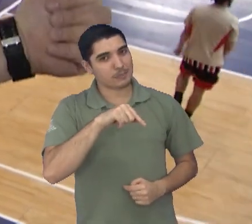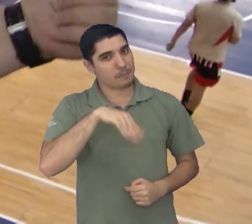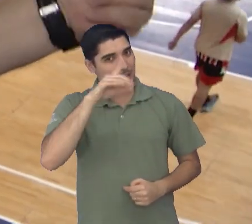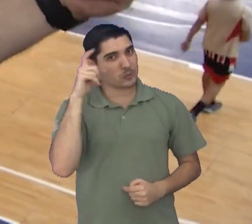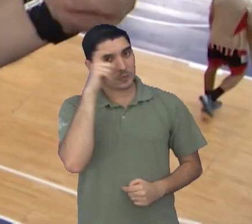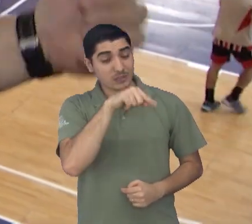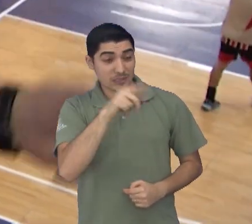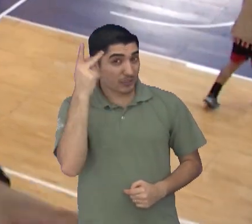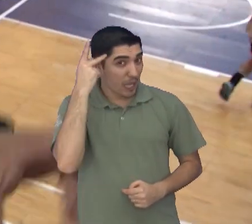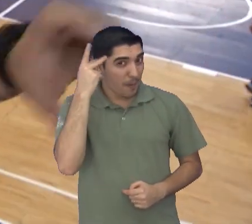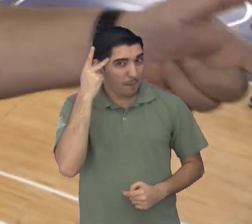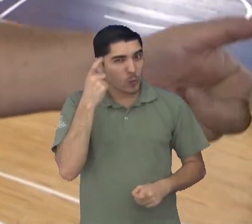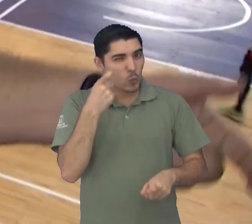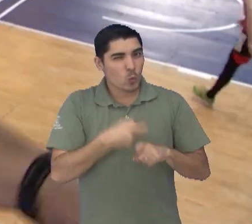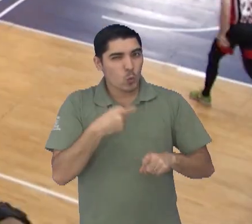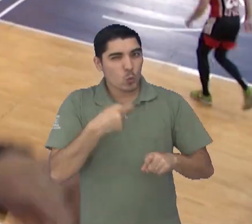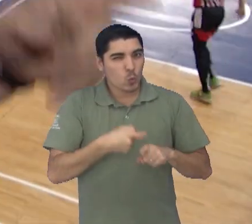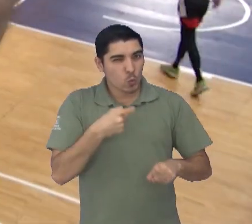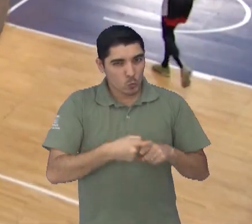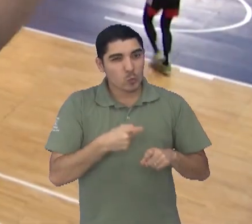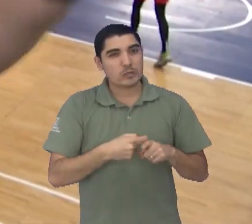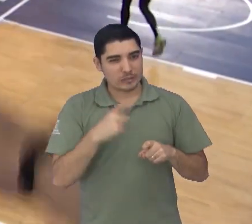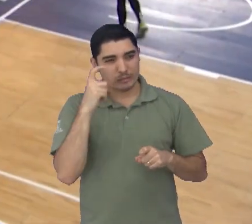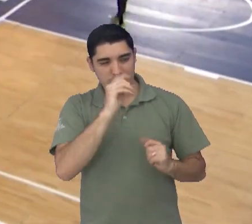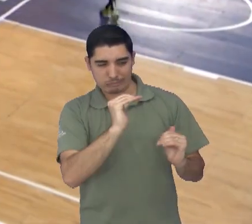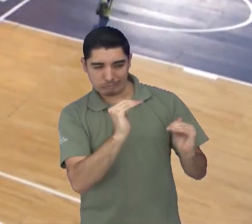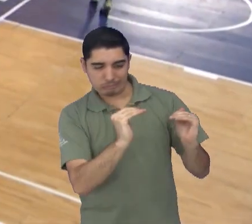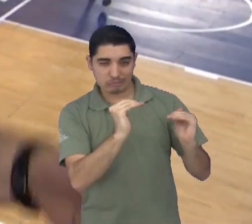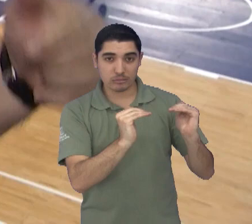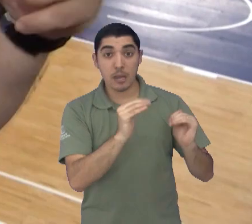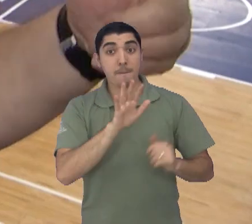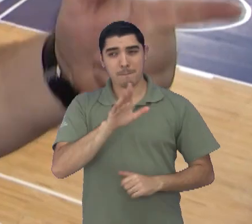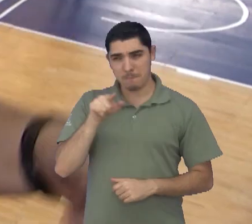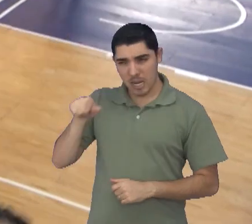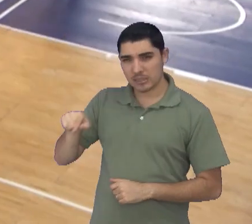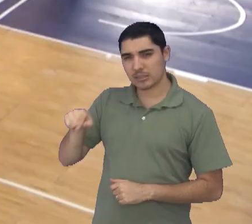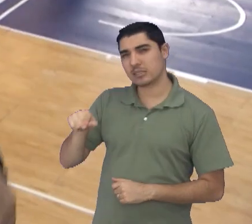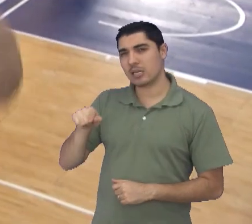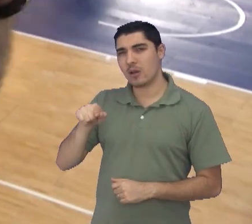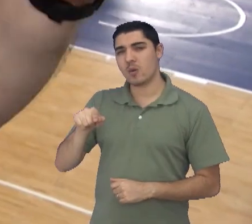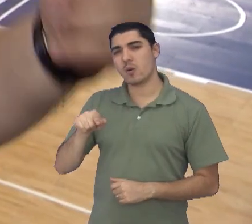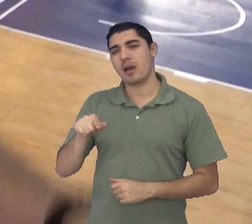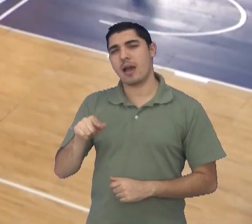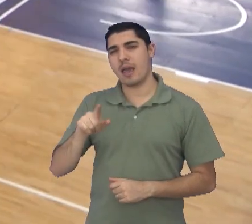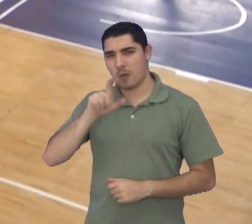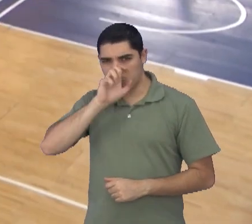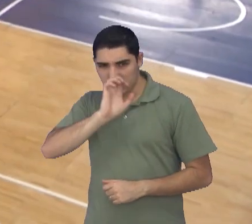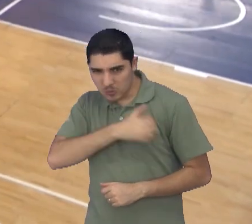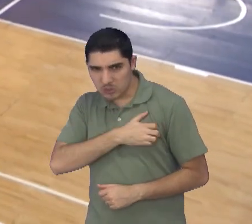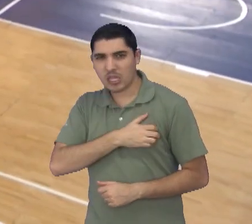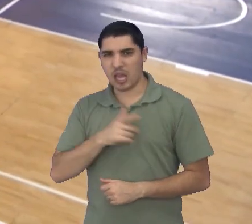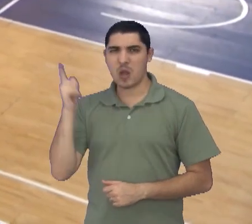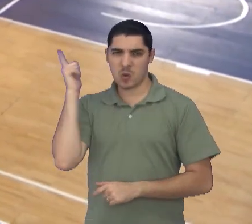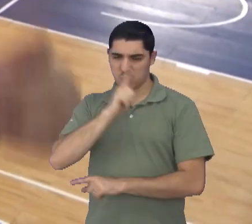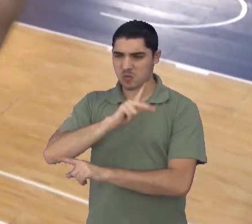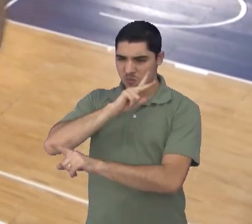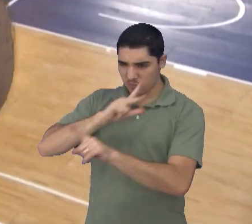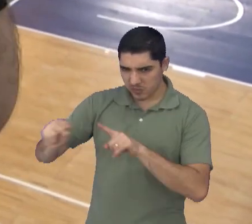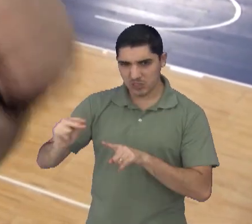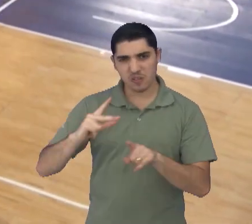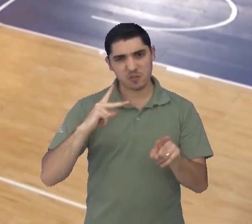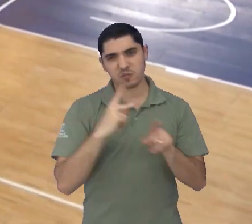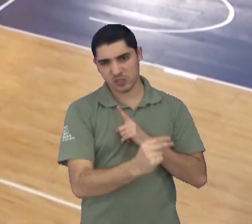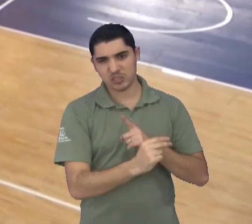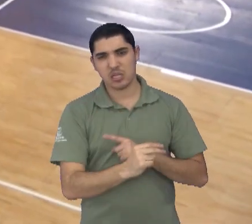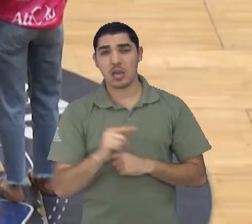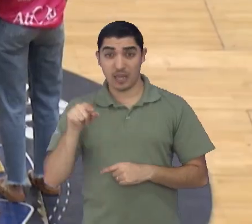São Paulo é um time mais cascudo, mais testado. Mas lá também, eu acho que a garra e a determinação do São José vai fazer com que a gente saia com a vitória, pelo